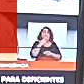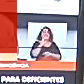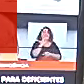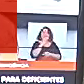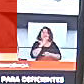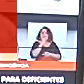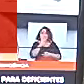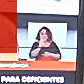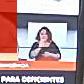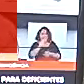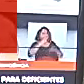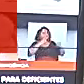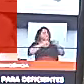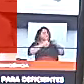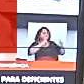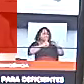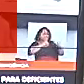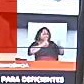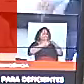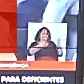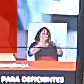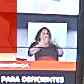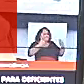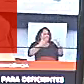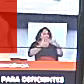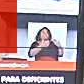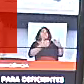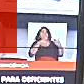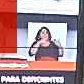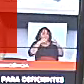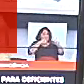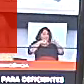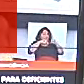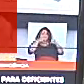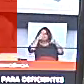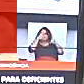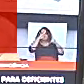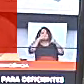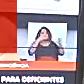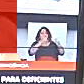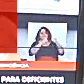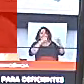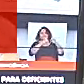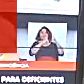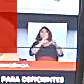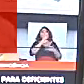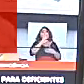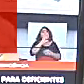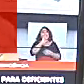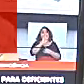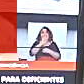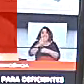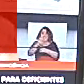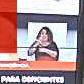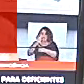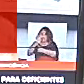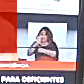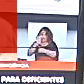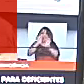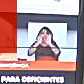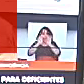é questão de diálogo. E com isso, com esse diálogo, gente, a CAAD já